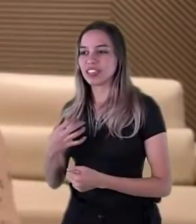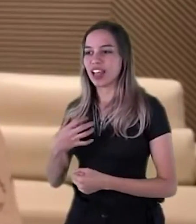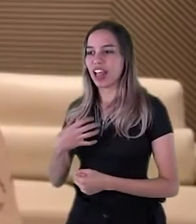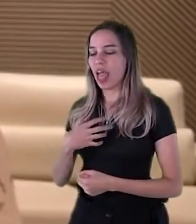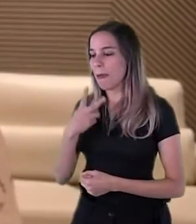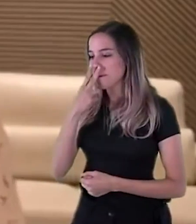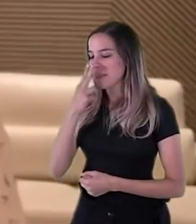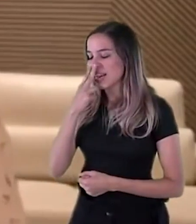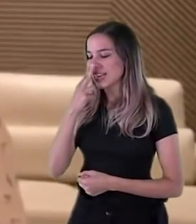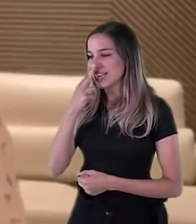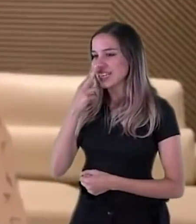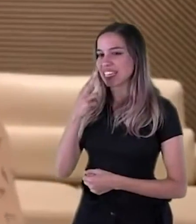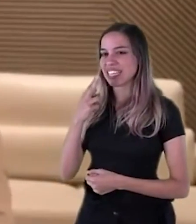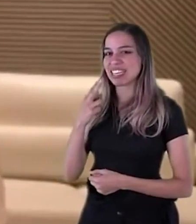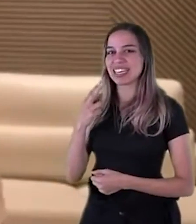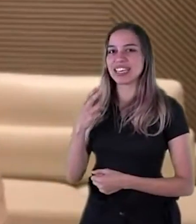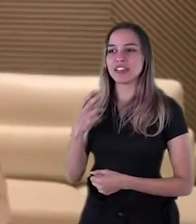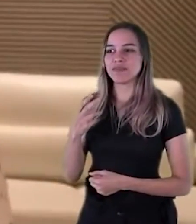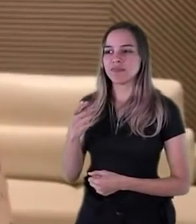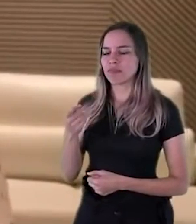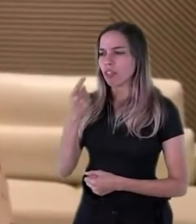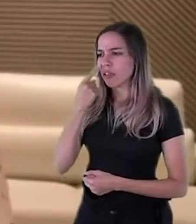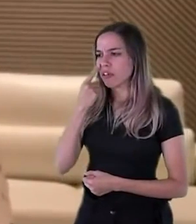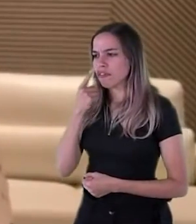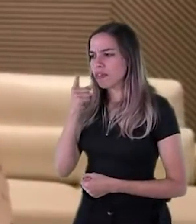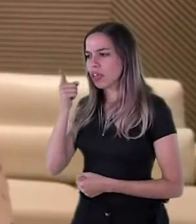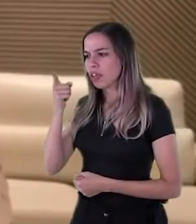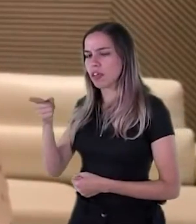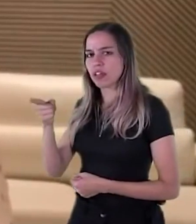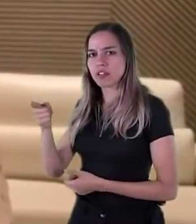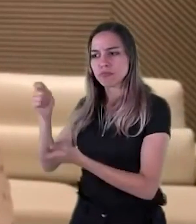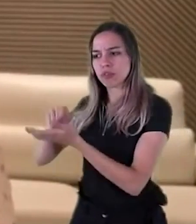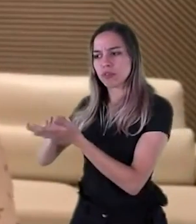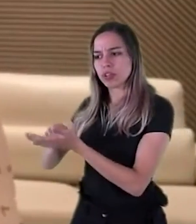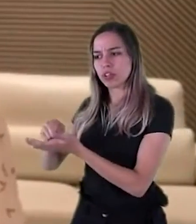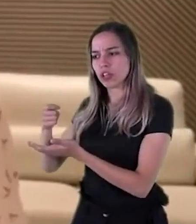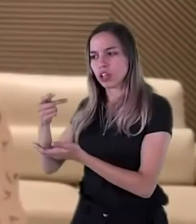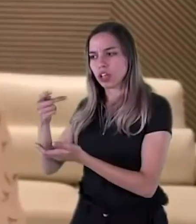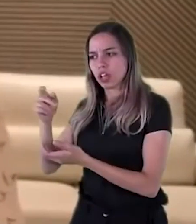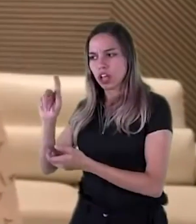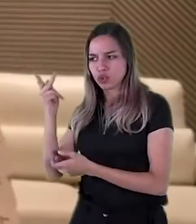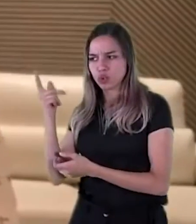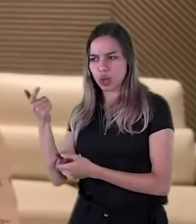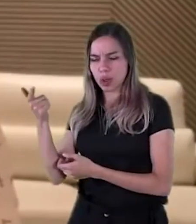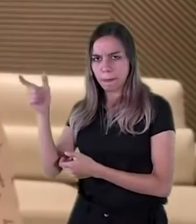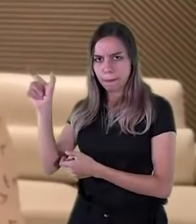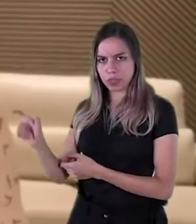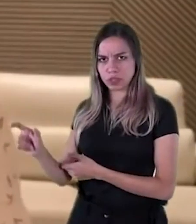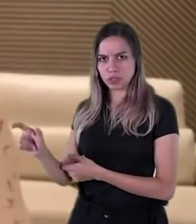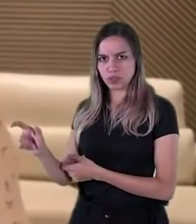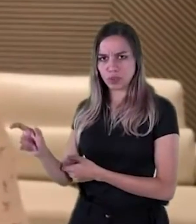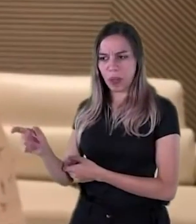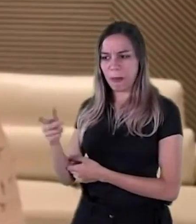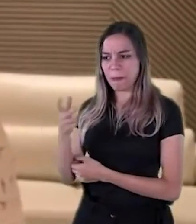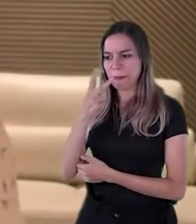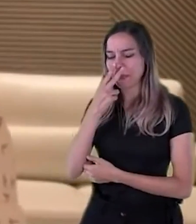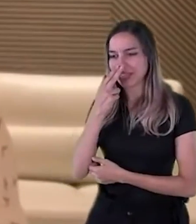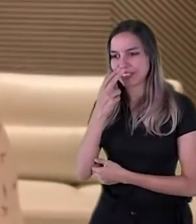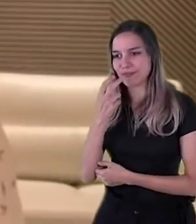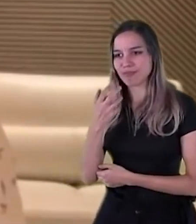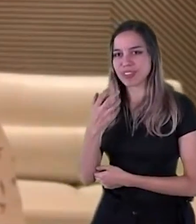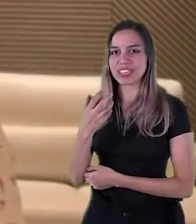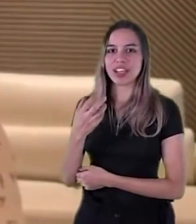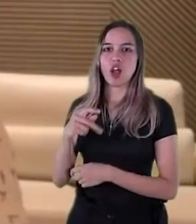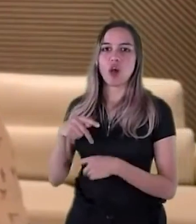de descrever aquilo numa história que depois você resolve contar. Os meus 2 livros de literatura mesmo, eu